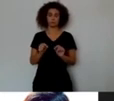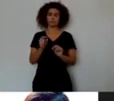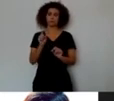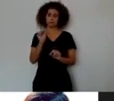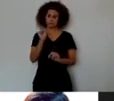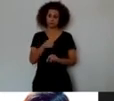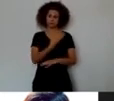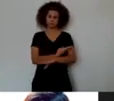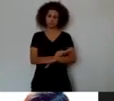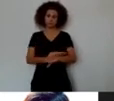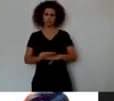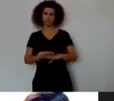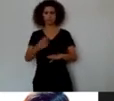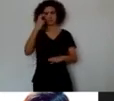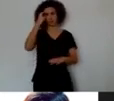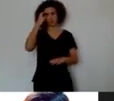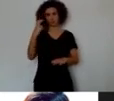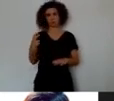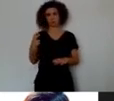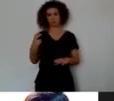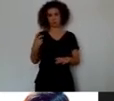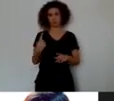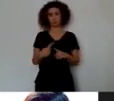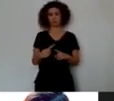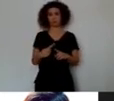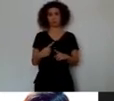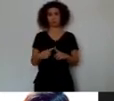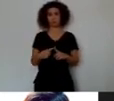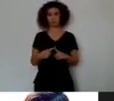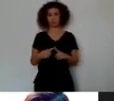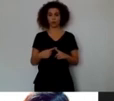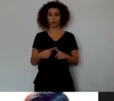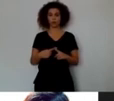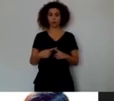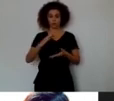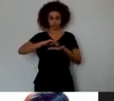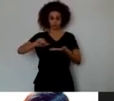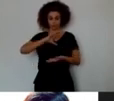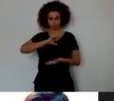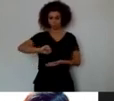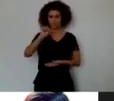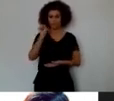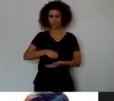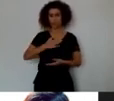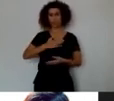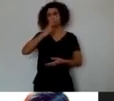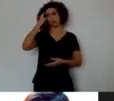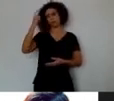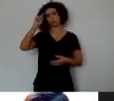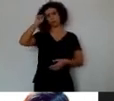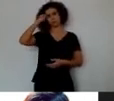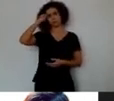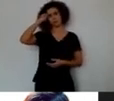dessa cultura, porque, de fato, nos foi tirado também a nossa cultura negra.